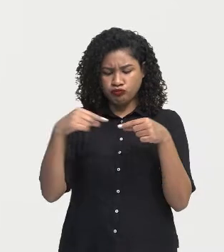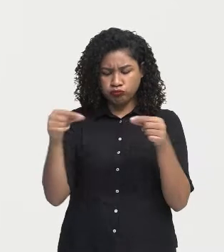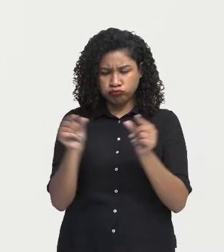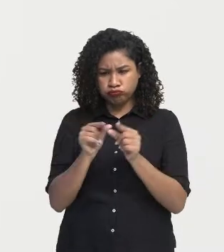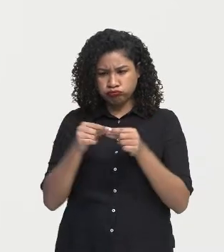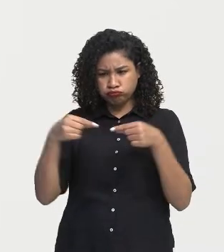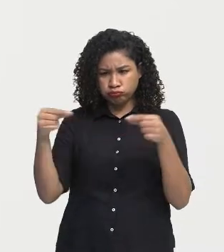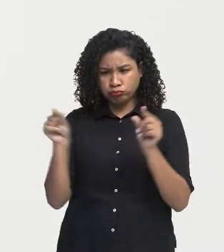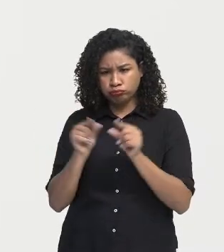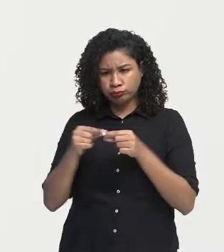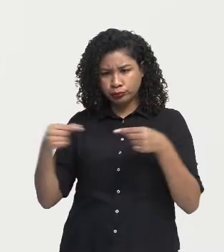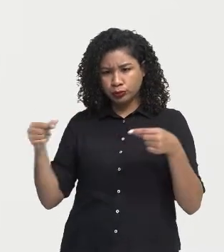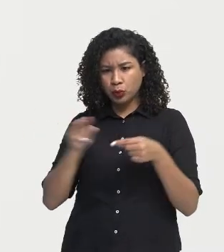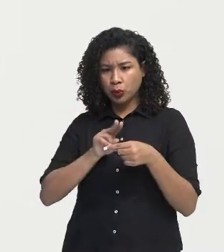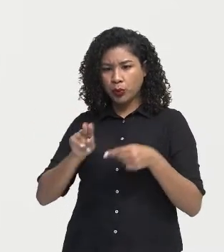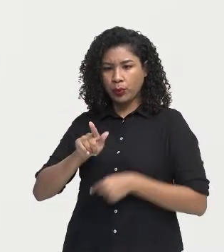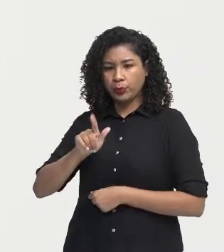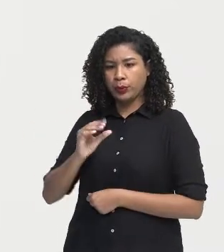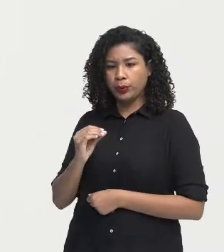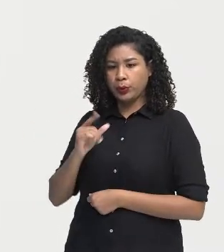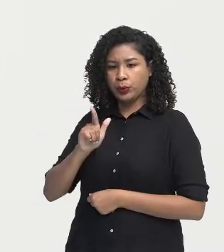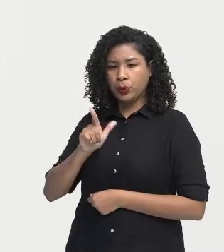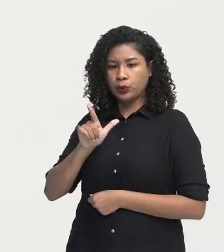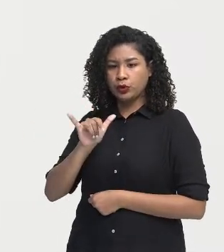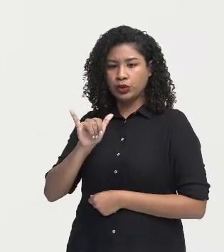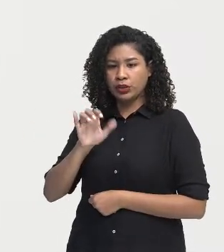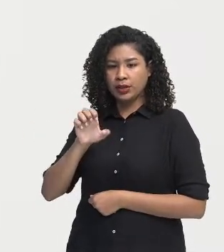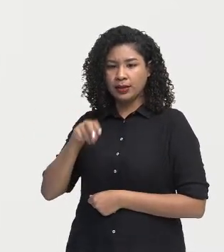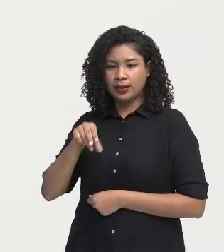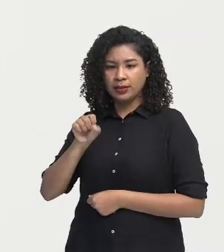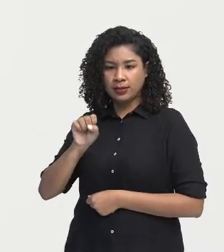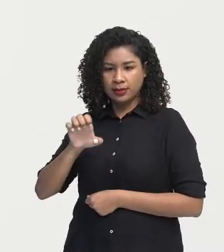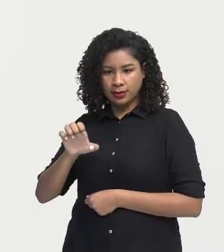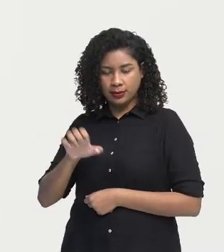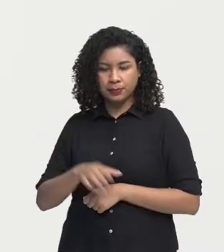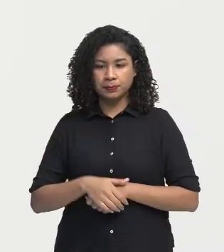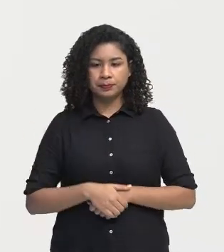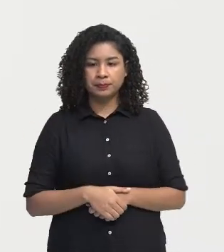achatadas, que estão presentes aqui na minha célula. Os lisossomos,